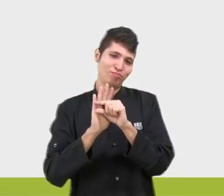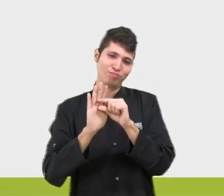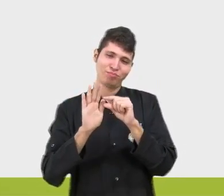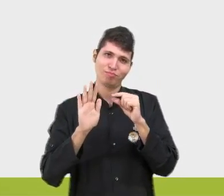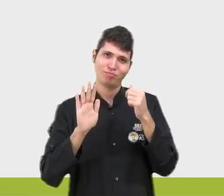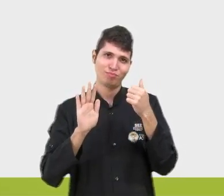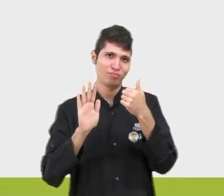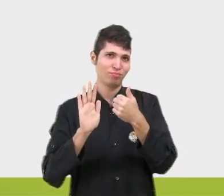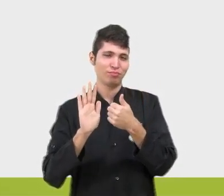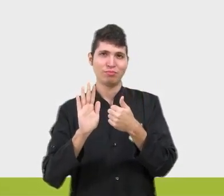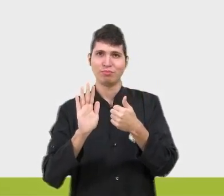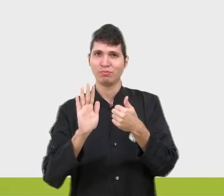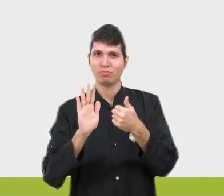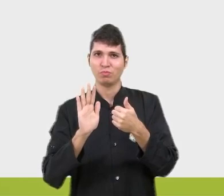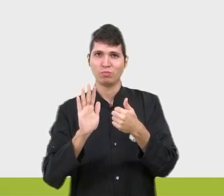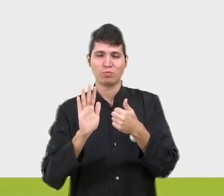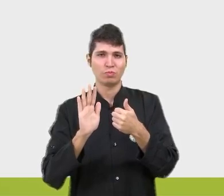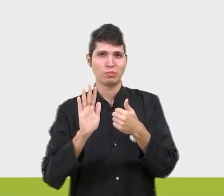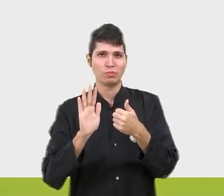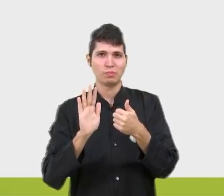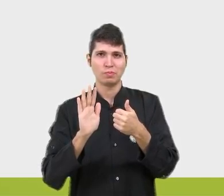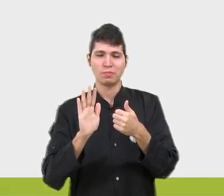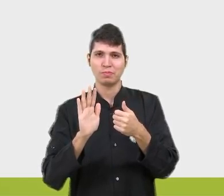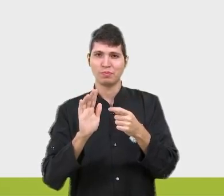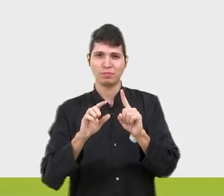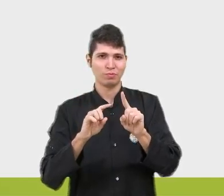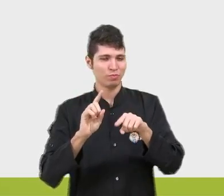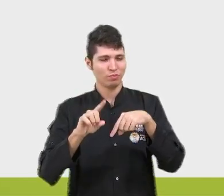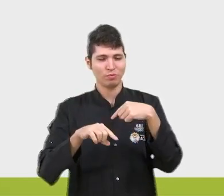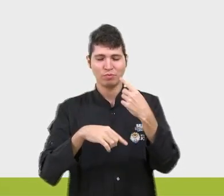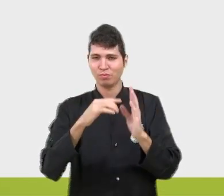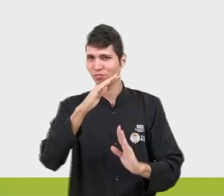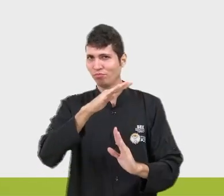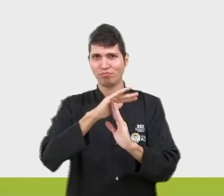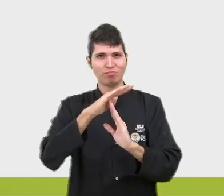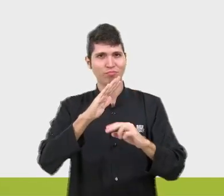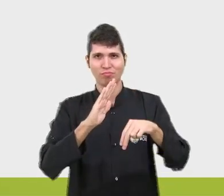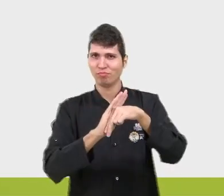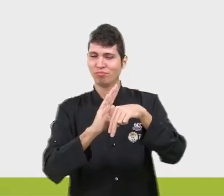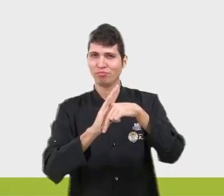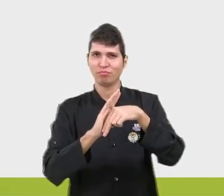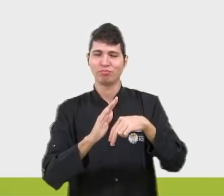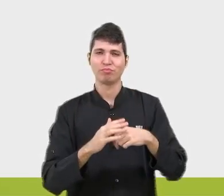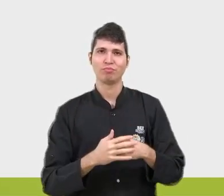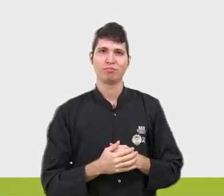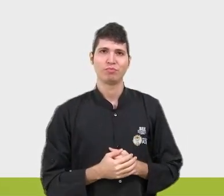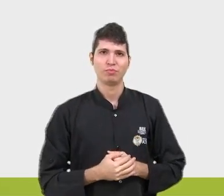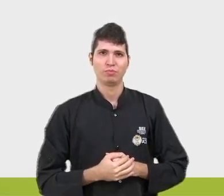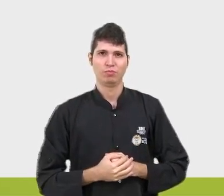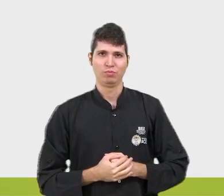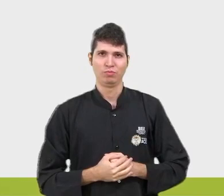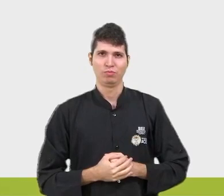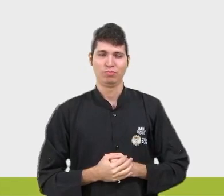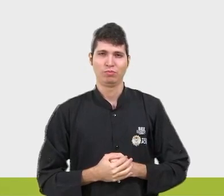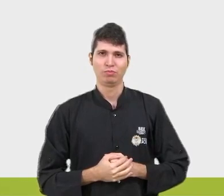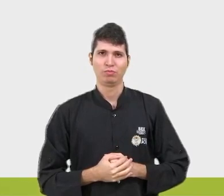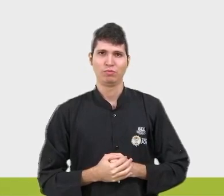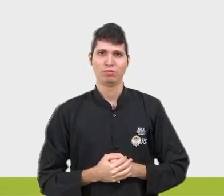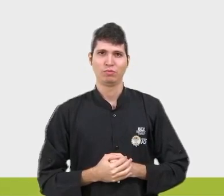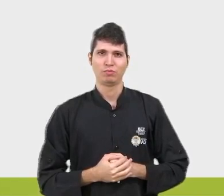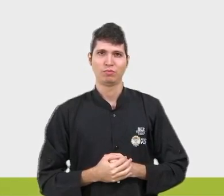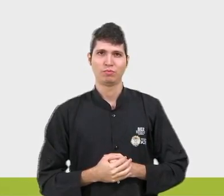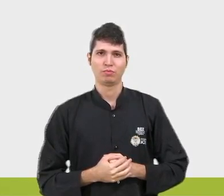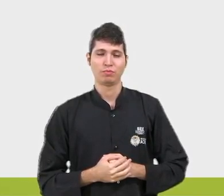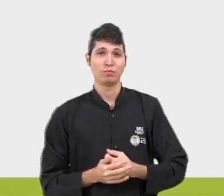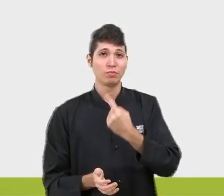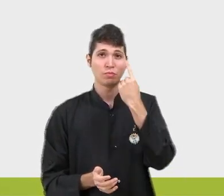não passa desse nível. 3, presença regular de elementos coesivos,